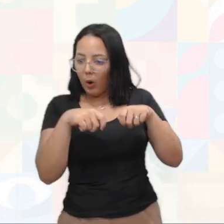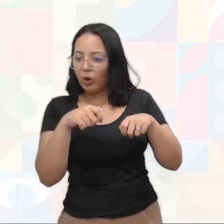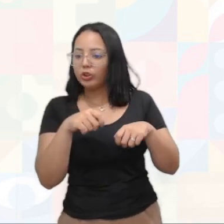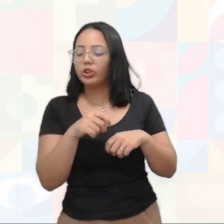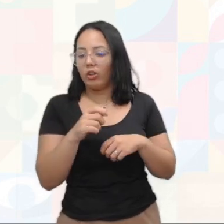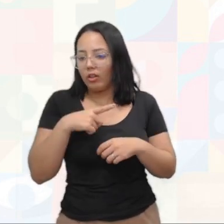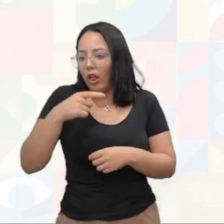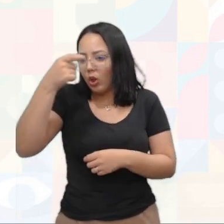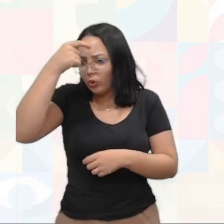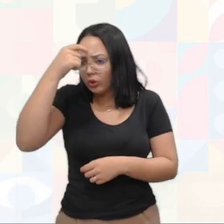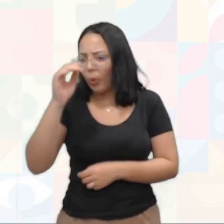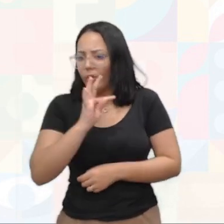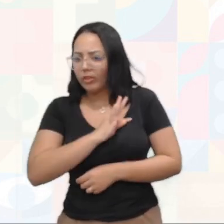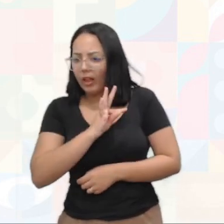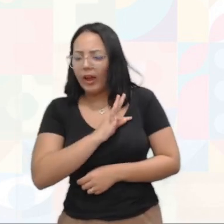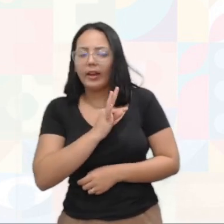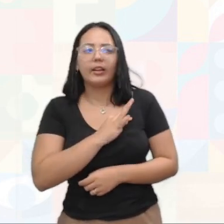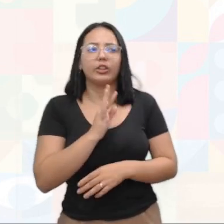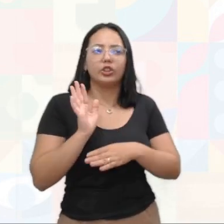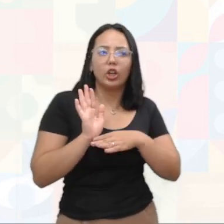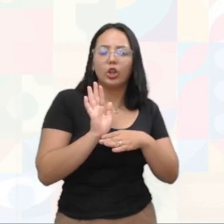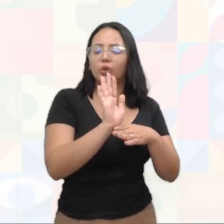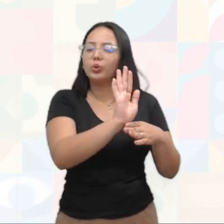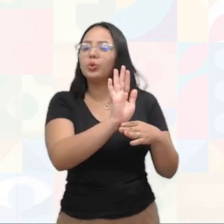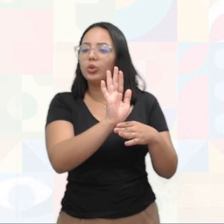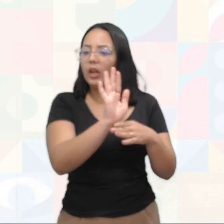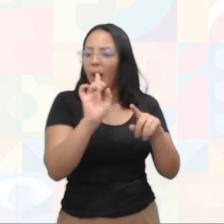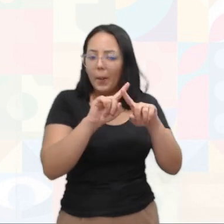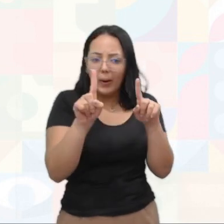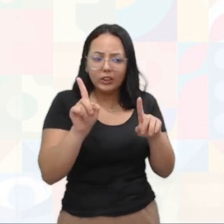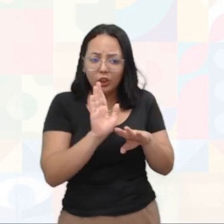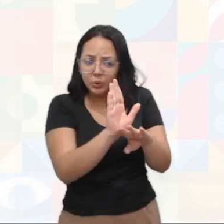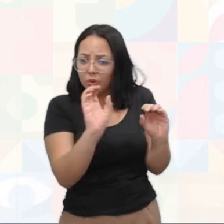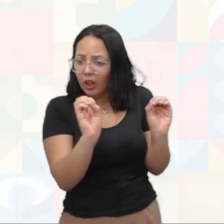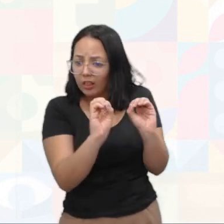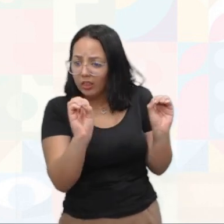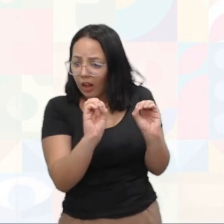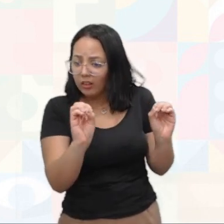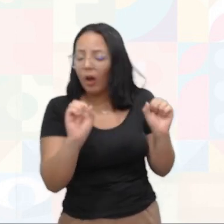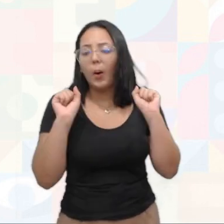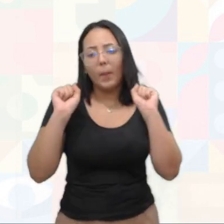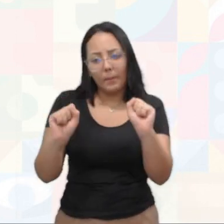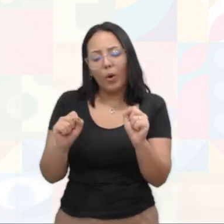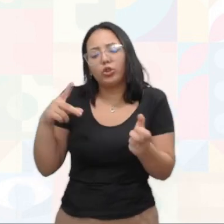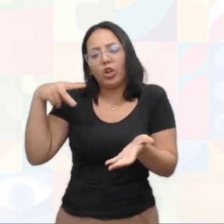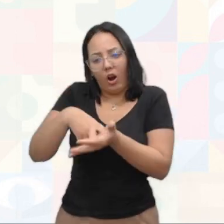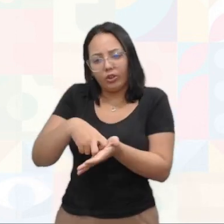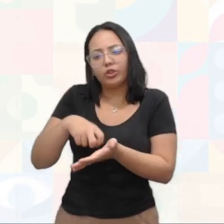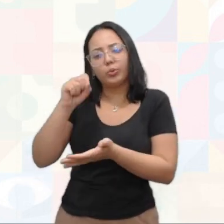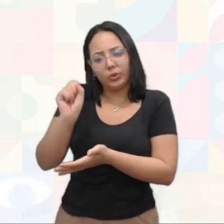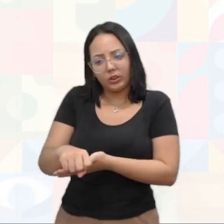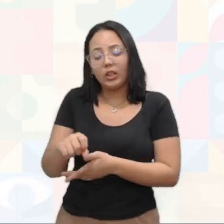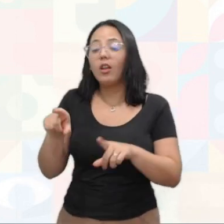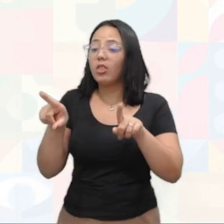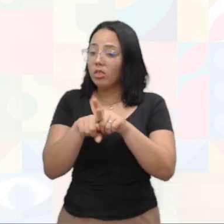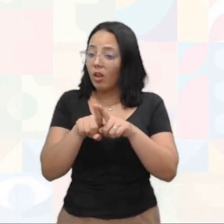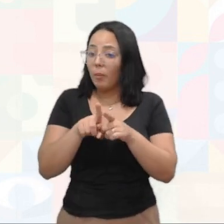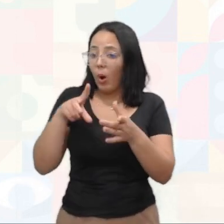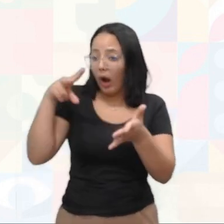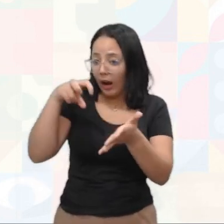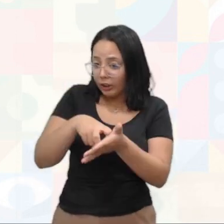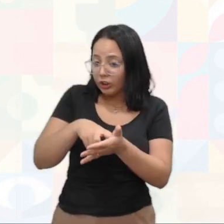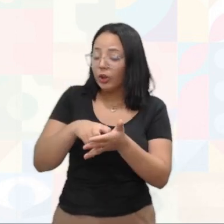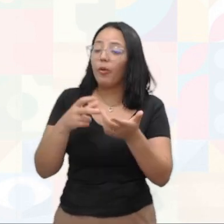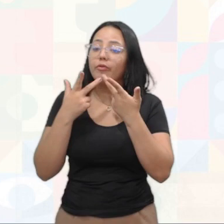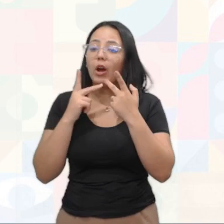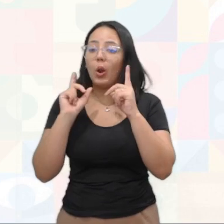tem noções técnicas de dar primeiros socorros, e ela não faz, ela pode ser penalizada. E essa pena, diz